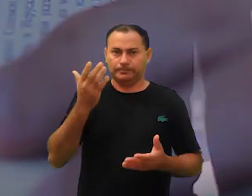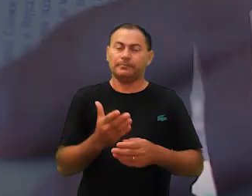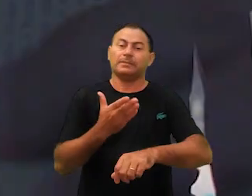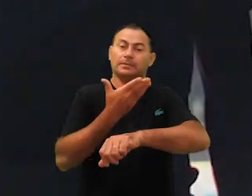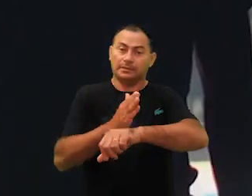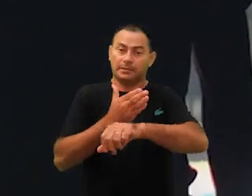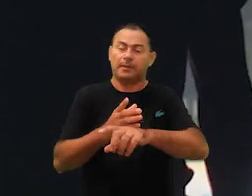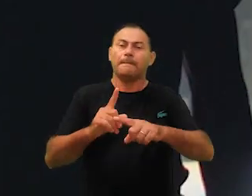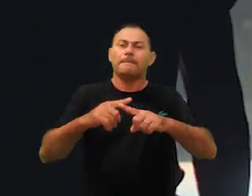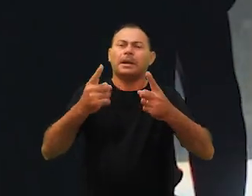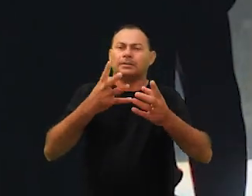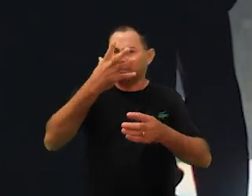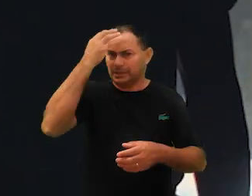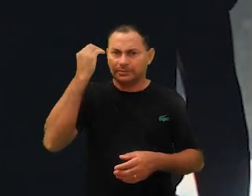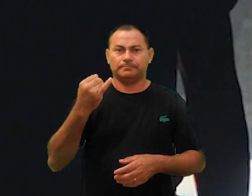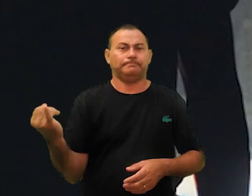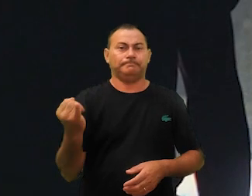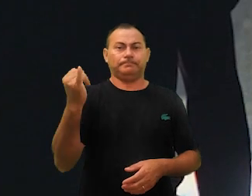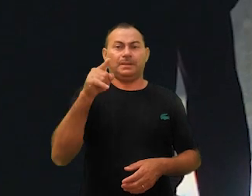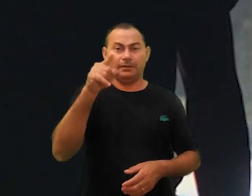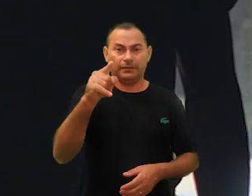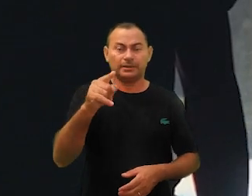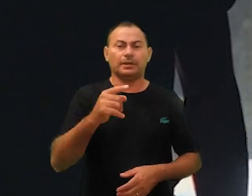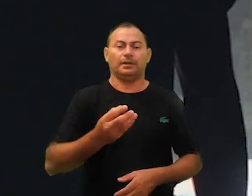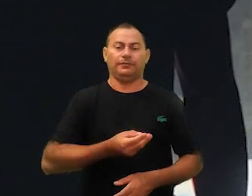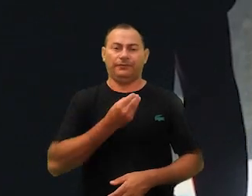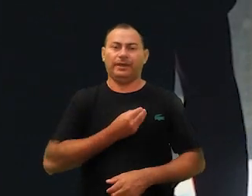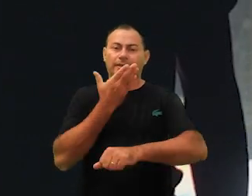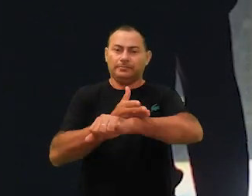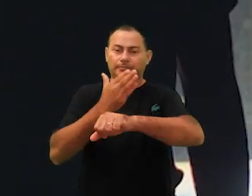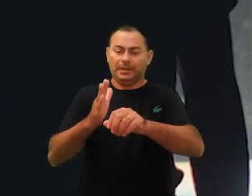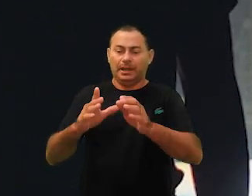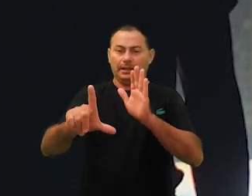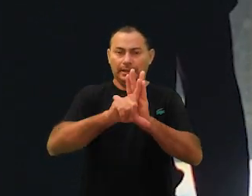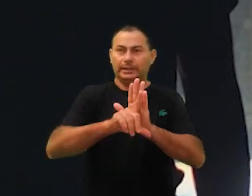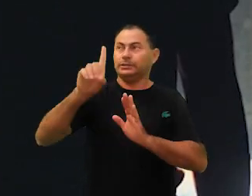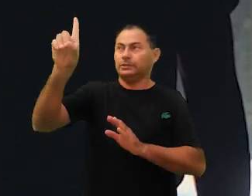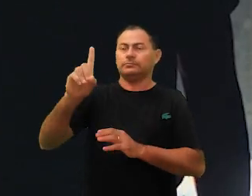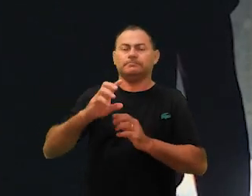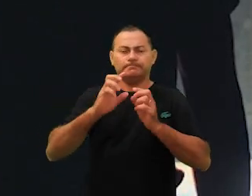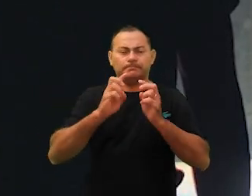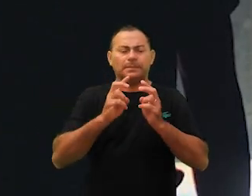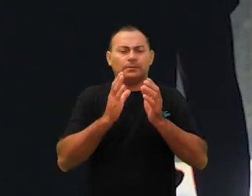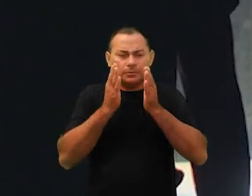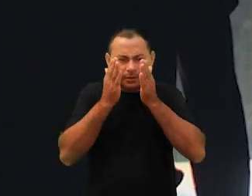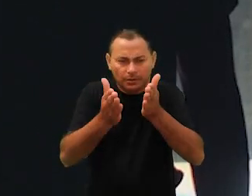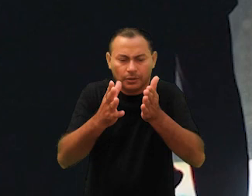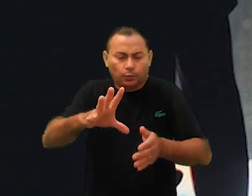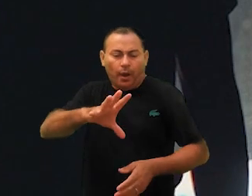pessoas. Mas, não esqueça, é muito importante você aplicar a lei de Deus sobre o